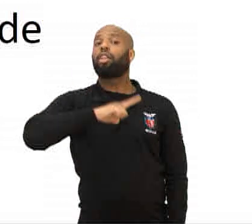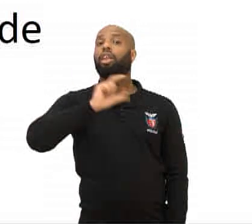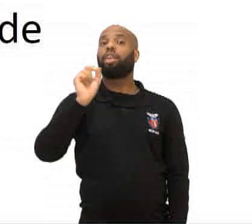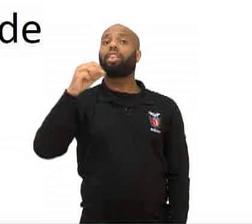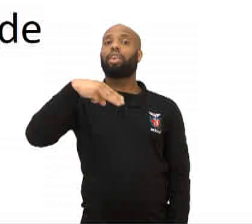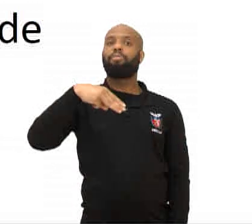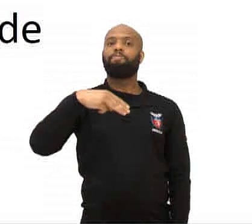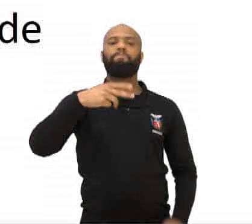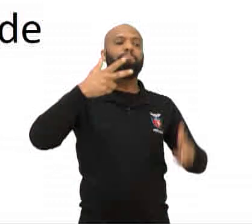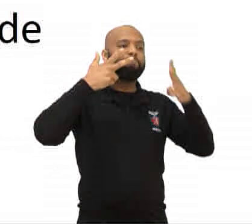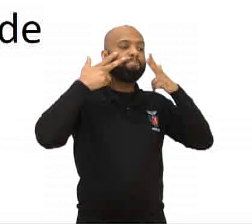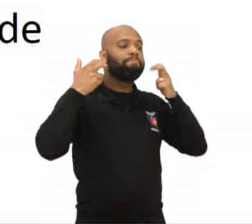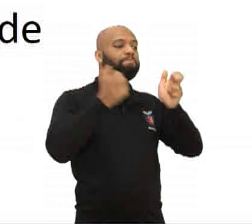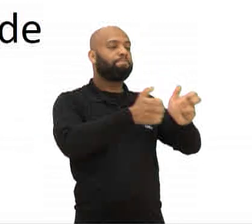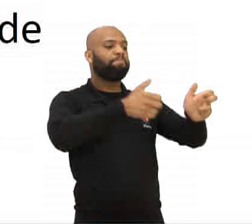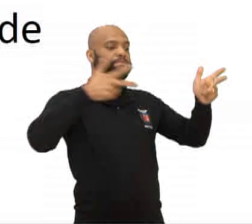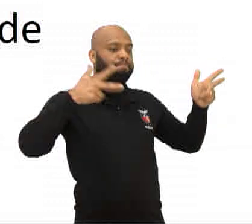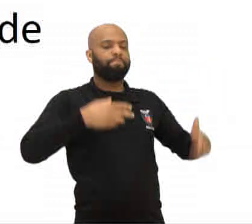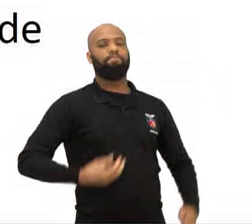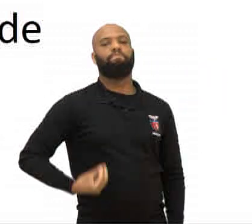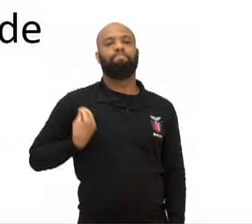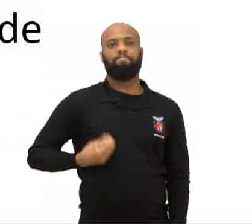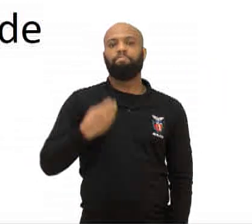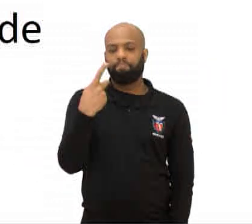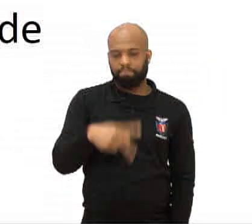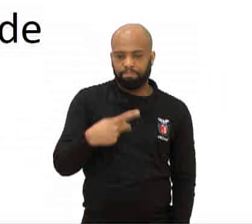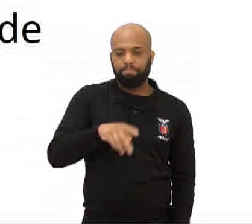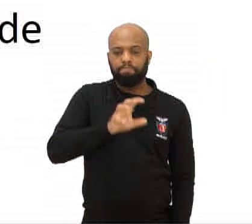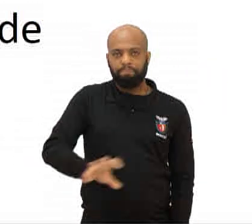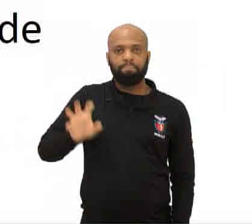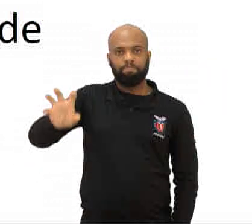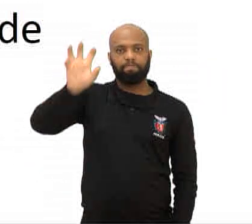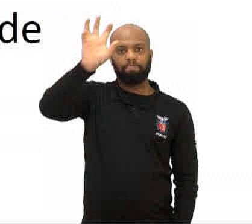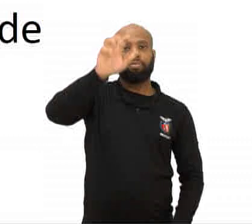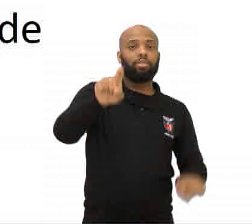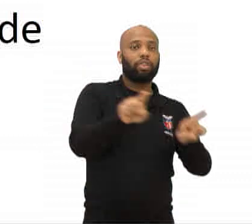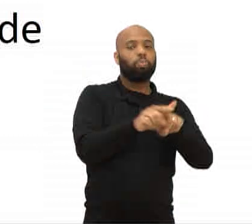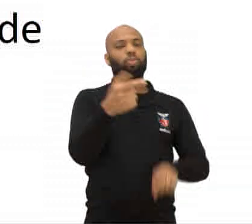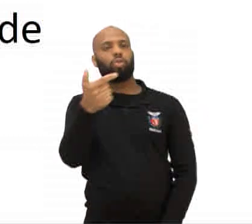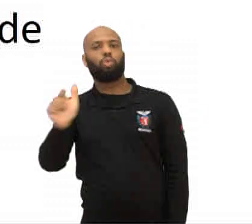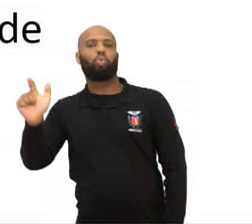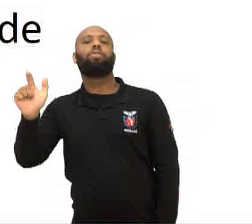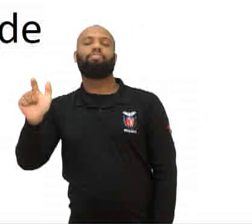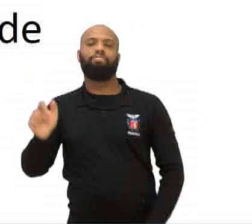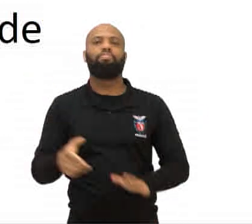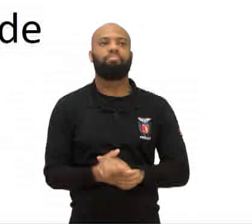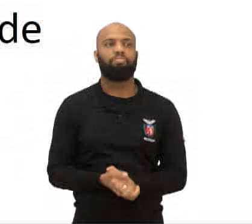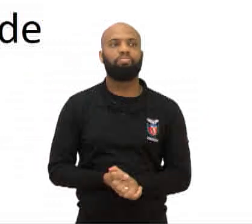índios, os povos indígenas que viviam nesta região, assim como nas outras do Brasil, né?